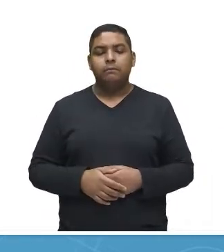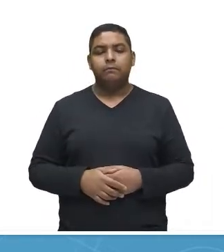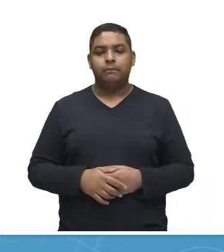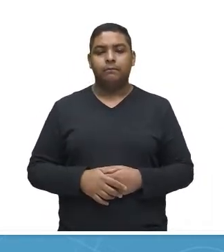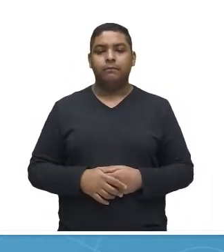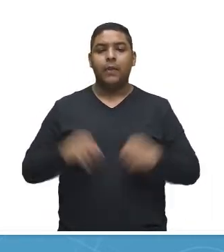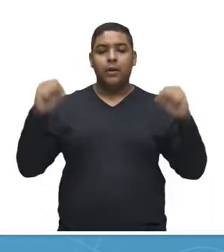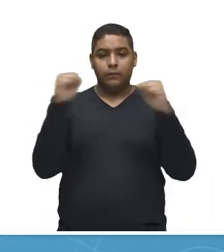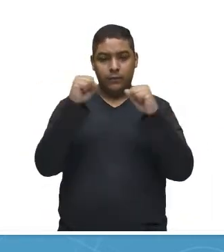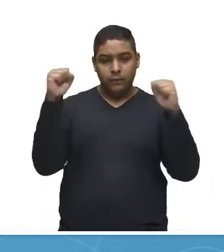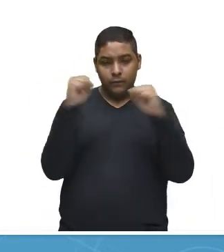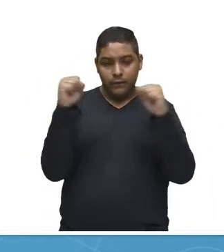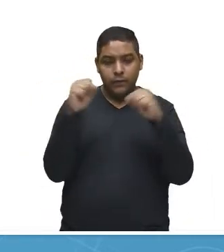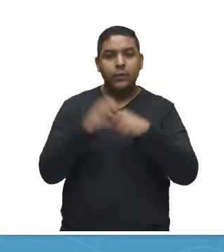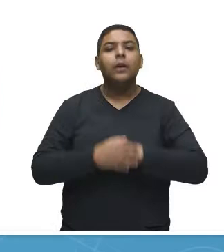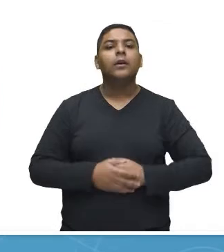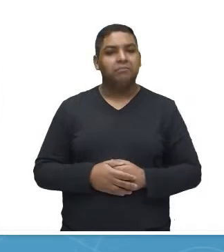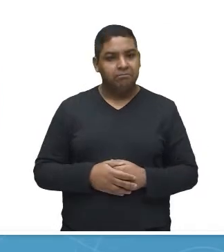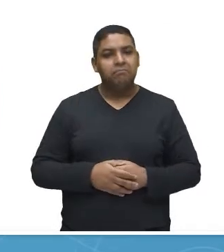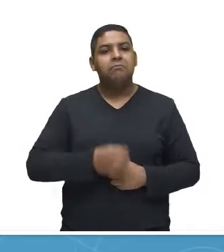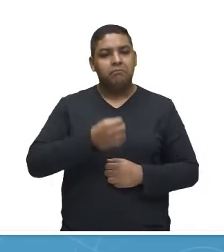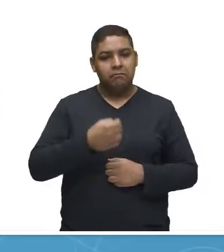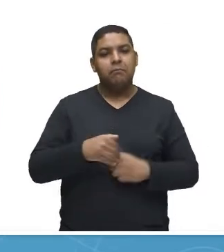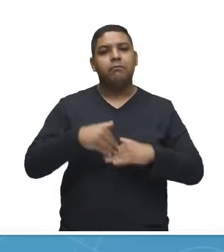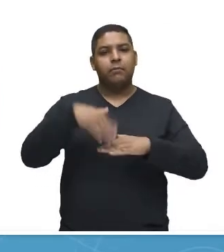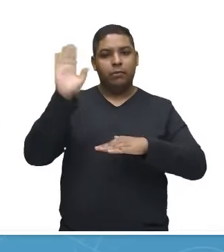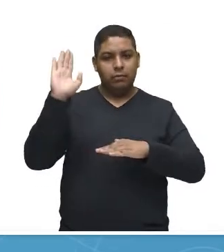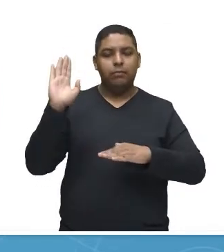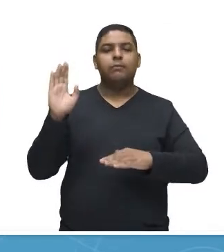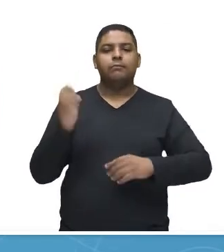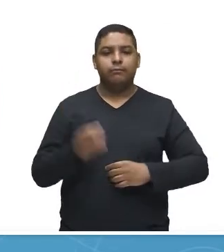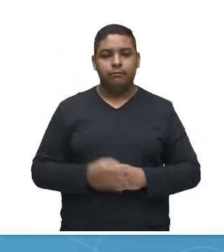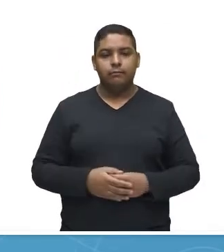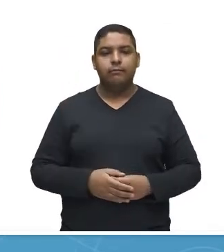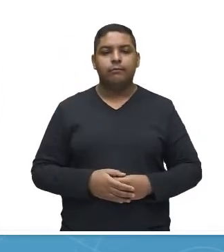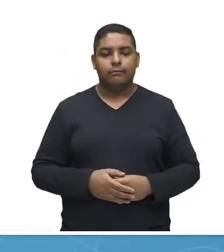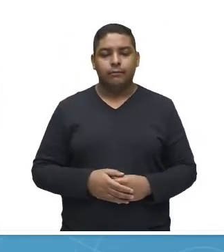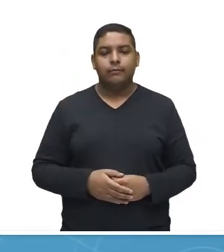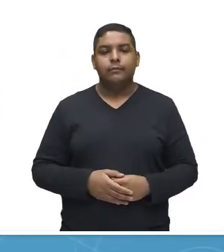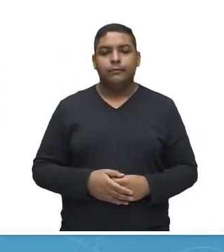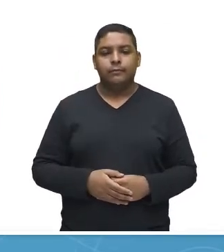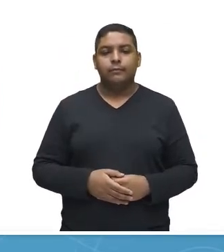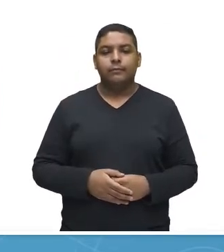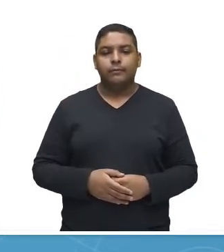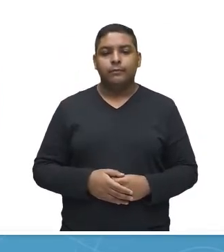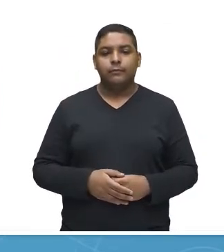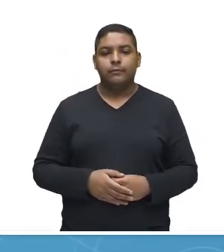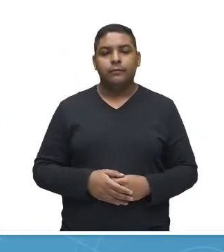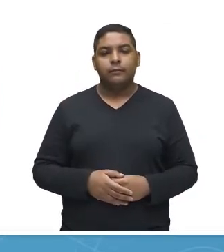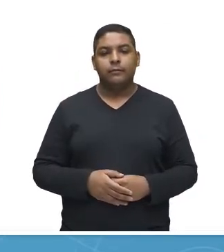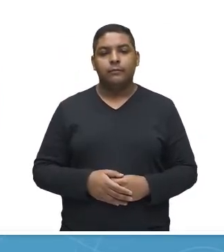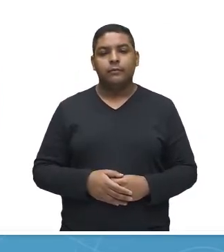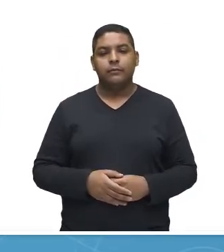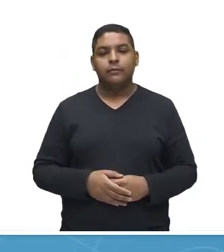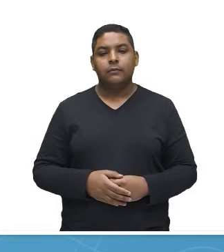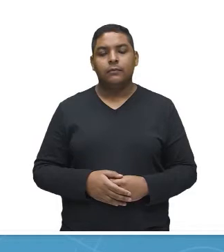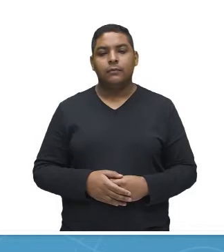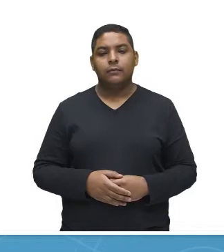físicas. Então é bastante caloria, né? Já para ser considerado uma